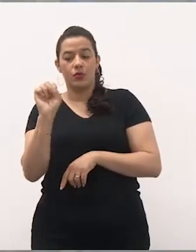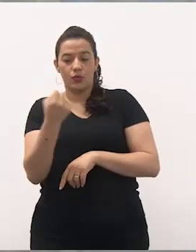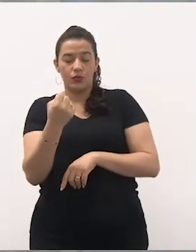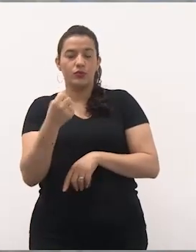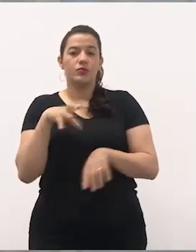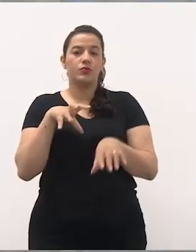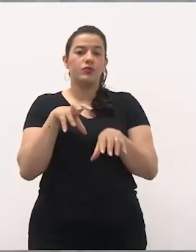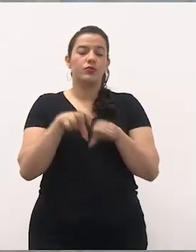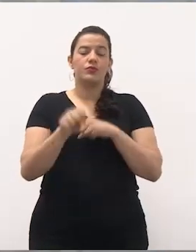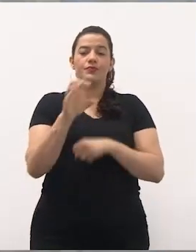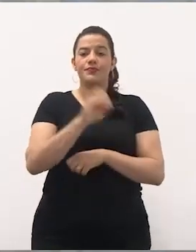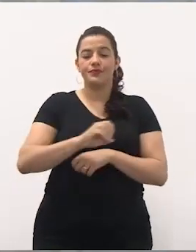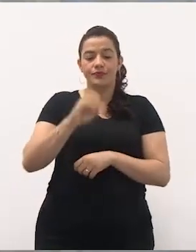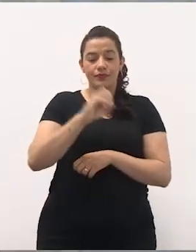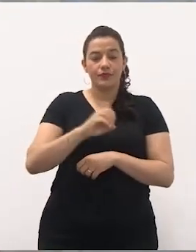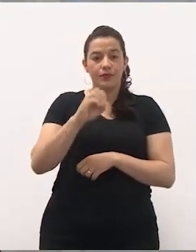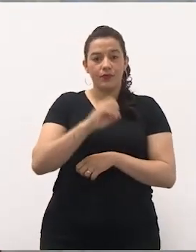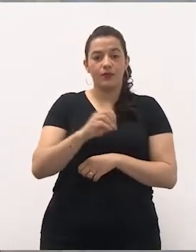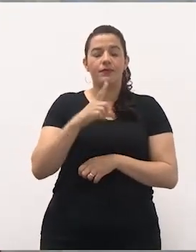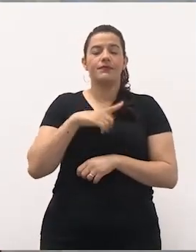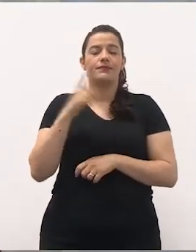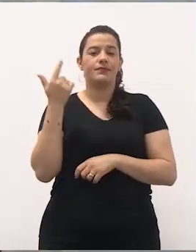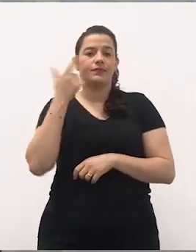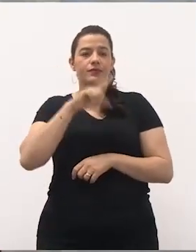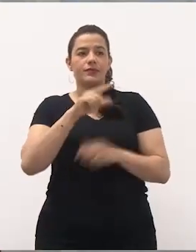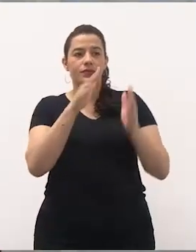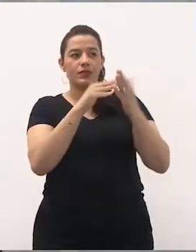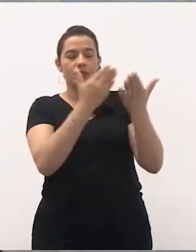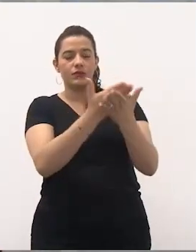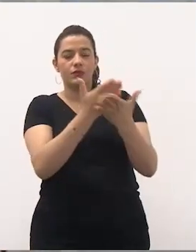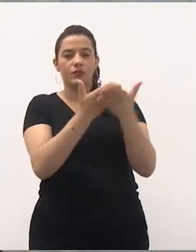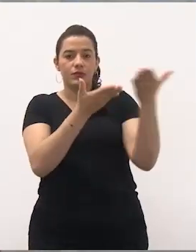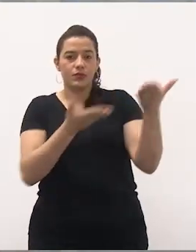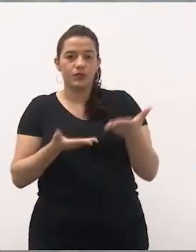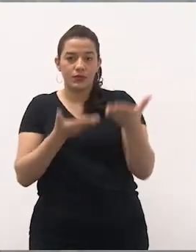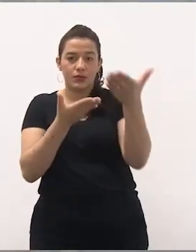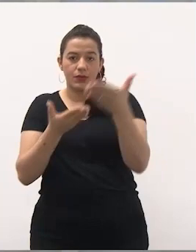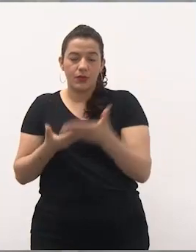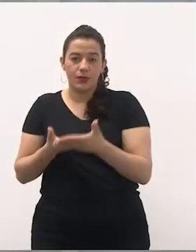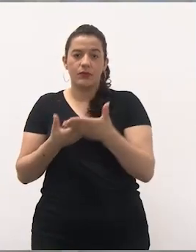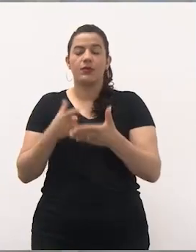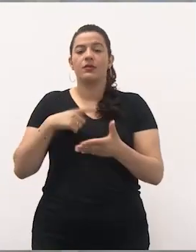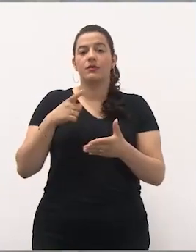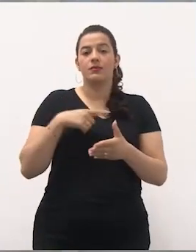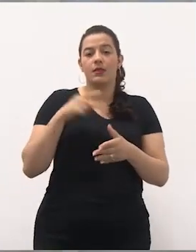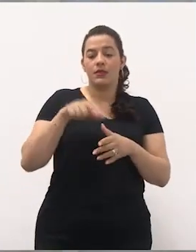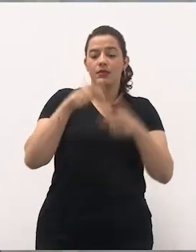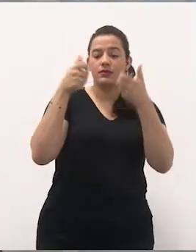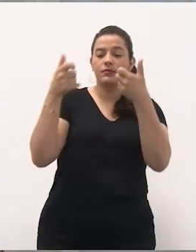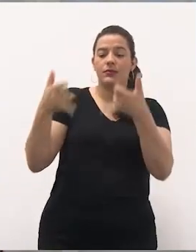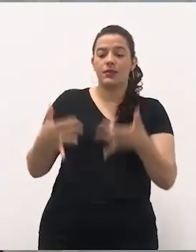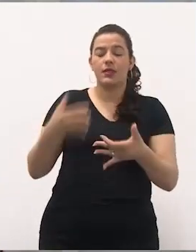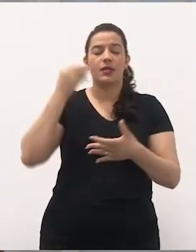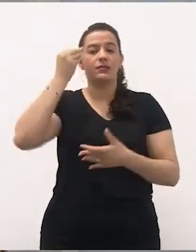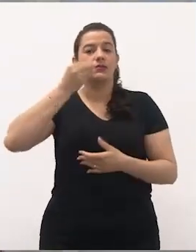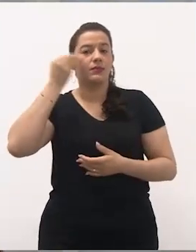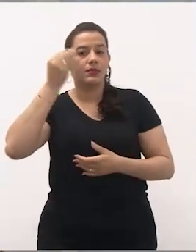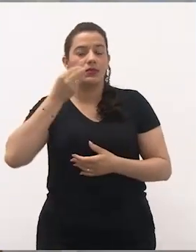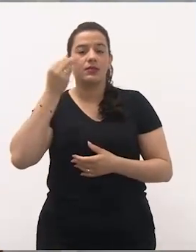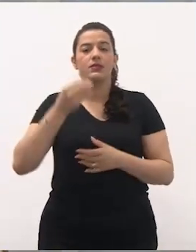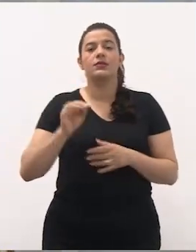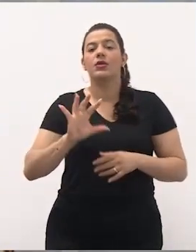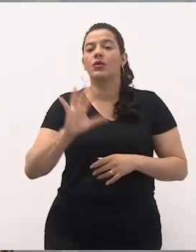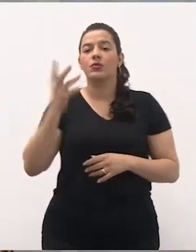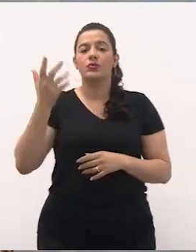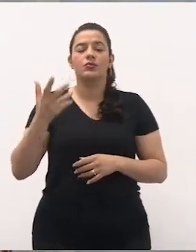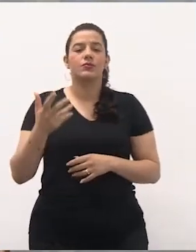sejam convidadas para compartilhar as ações que foram mais impactantes, as suas experiências, como forma da